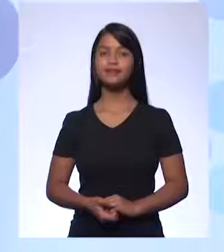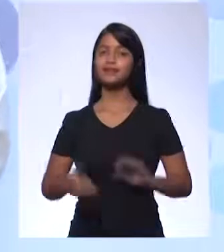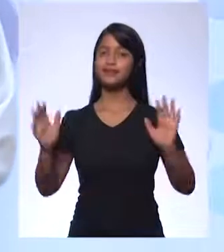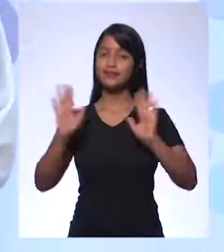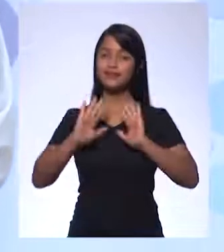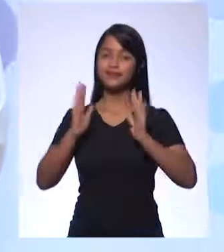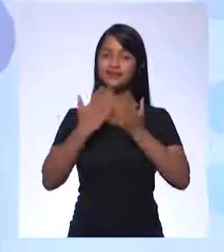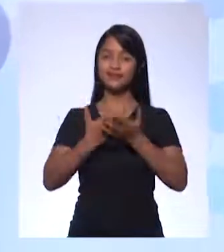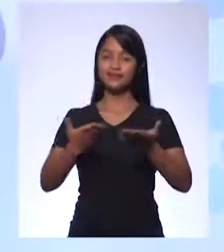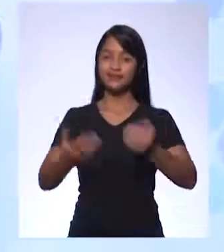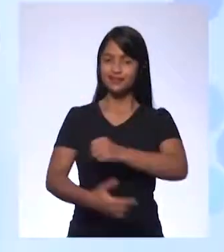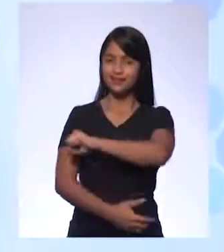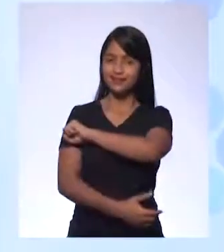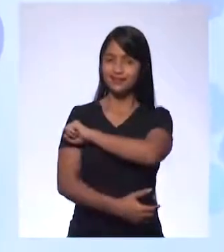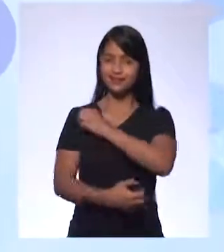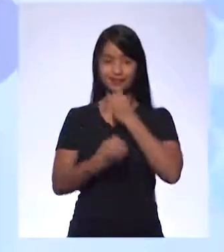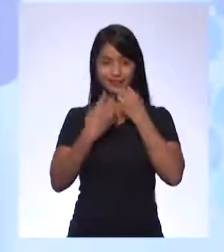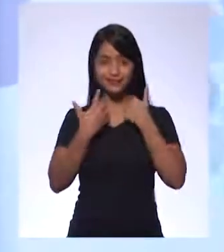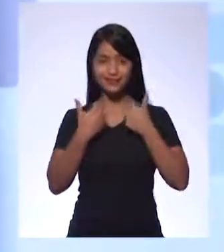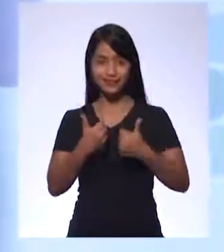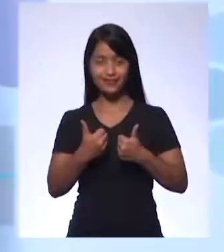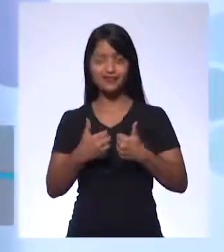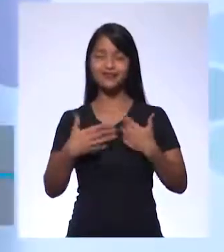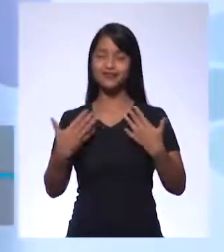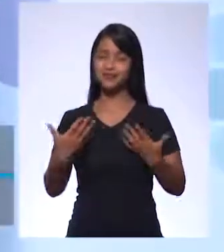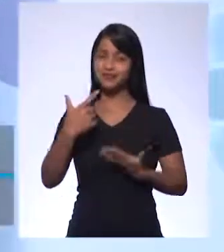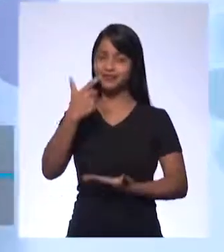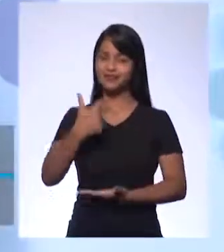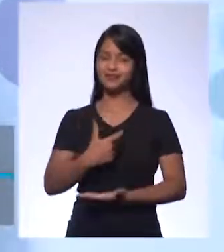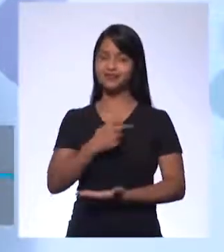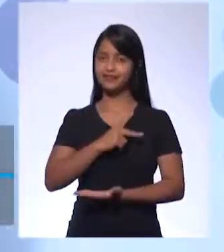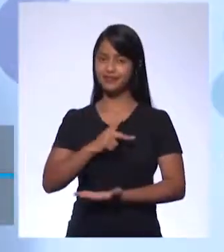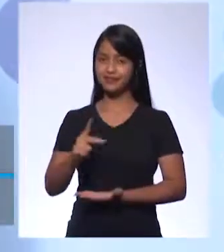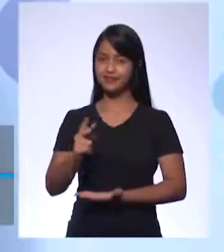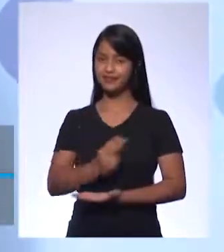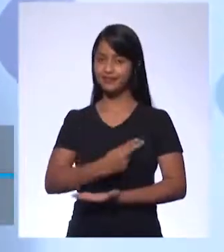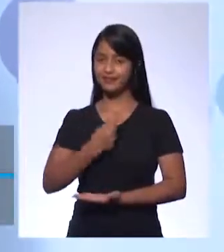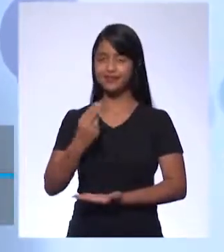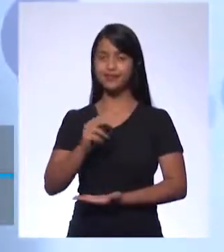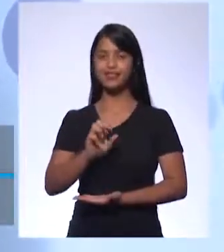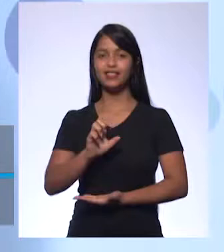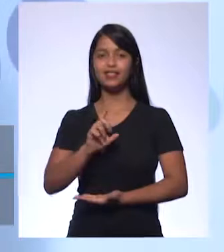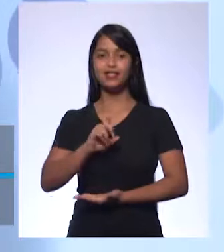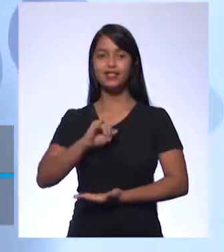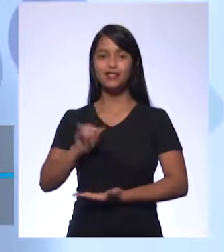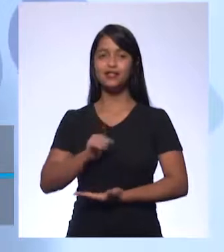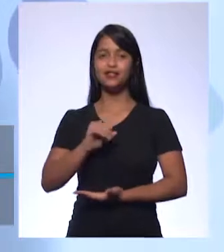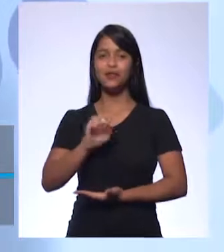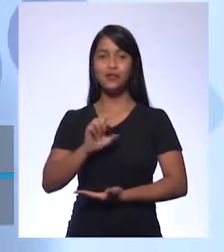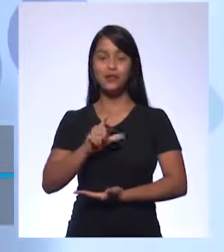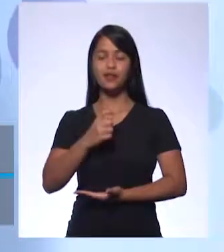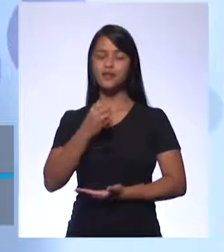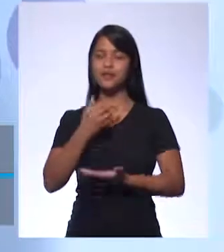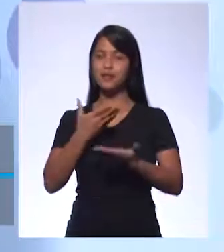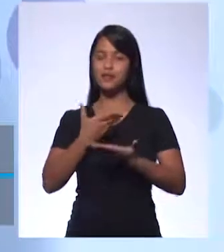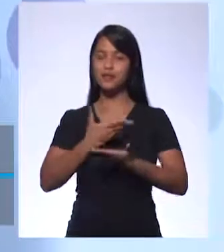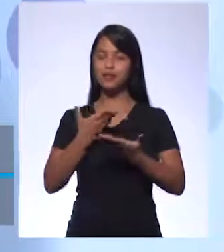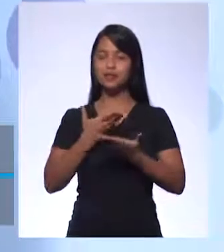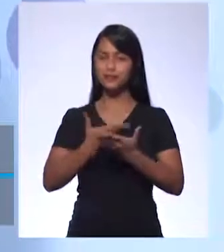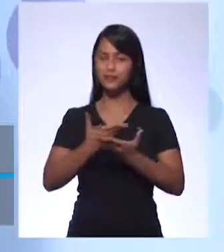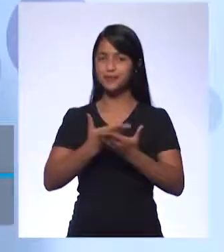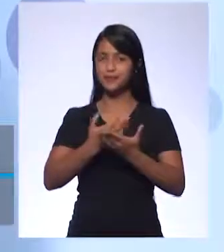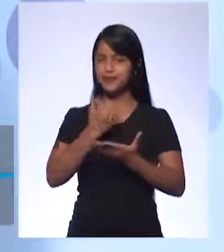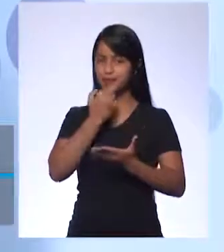Olá, oitavo ano, tudo bem? Eu sou o professor Joel, sejam muito bem-vindos a mais uma aula de ciência. Quero dar